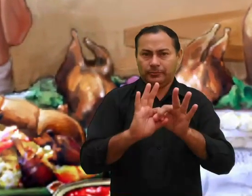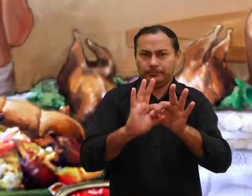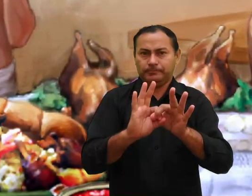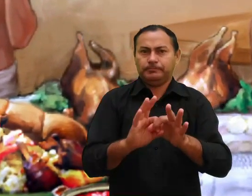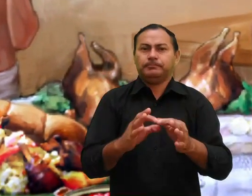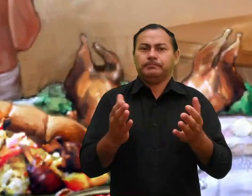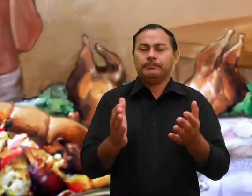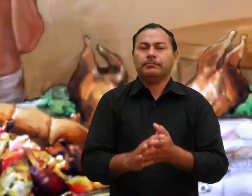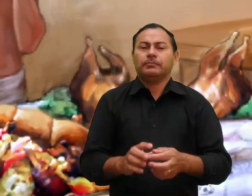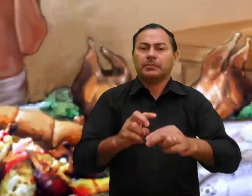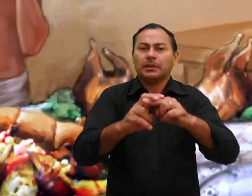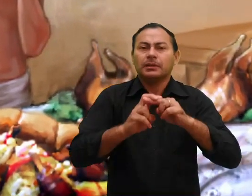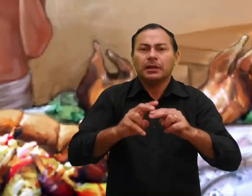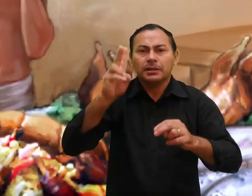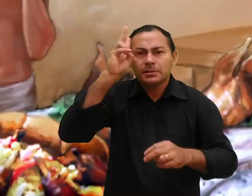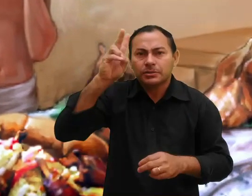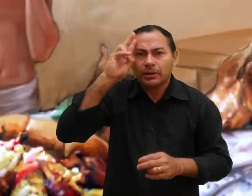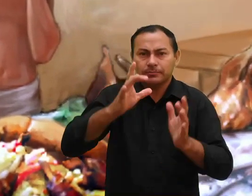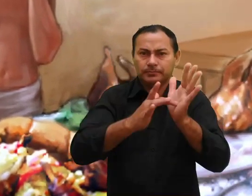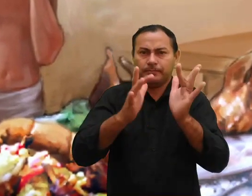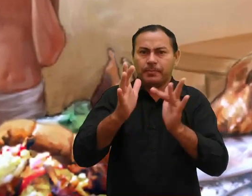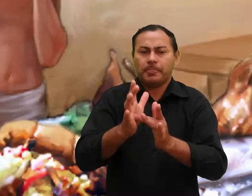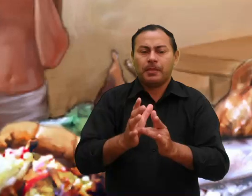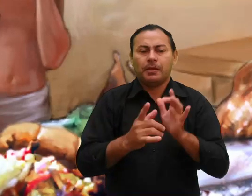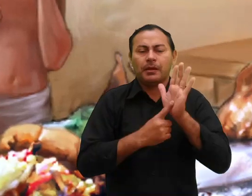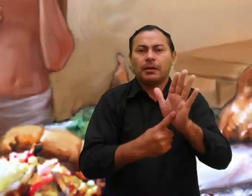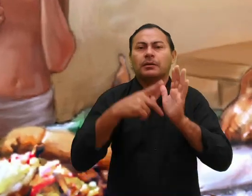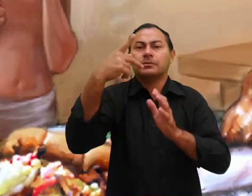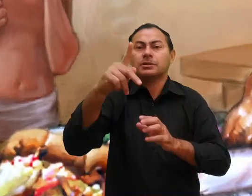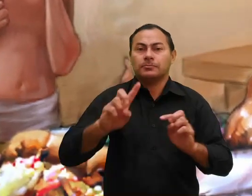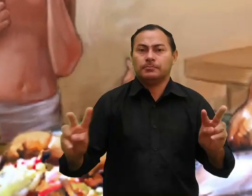comunhão. Através dessa história, Jesus quis